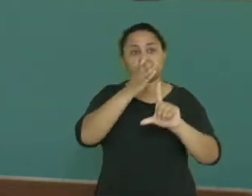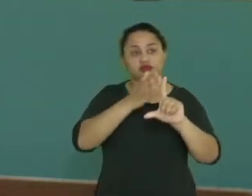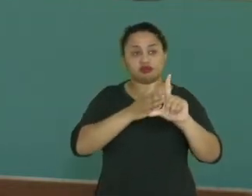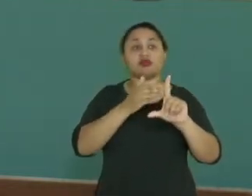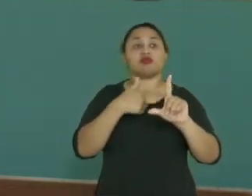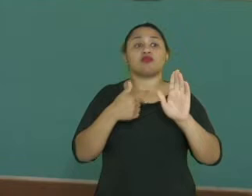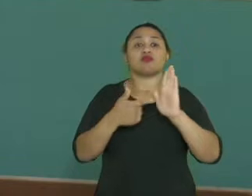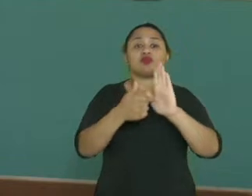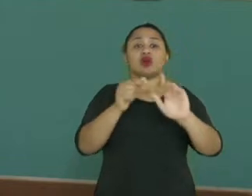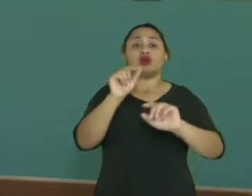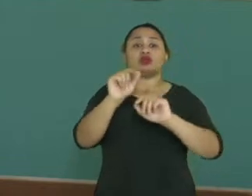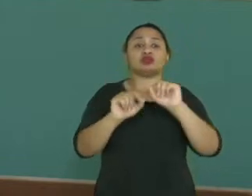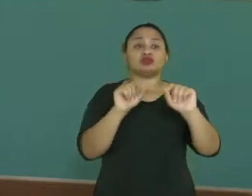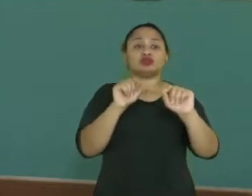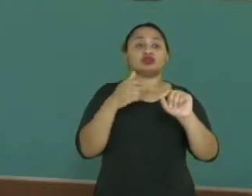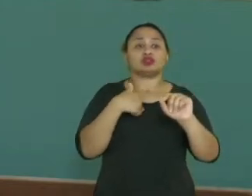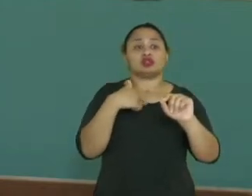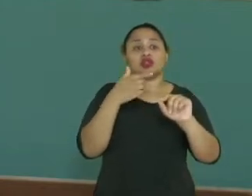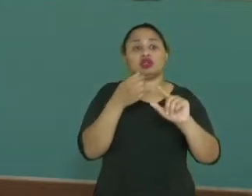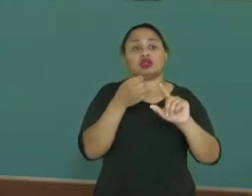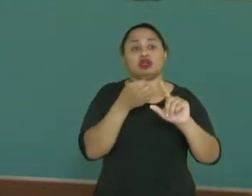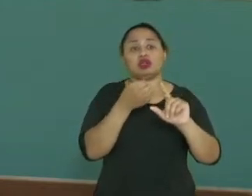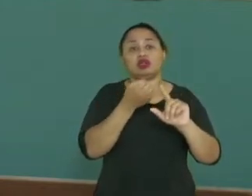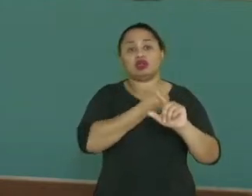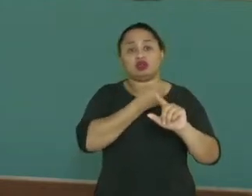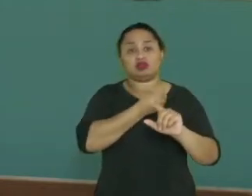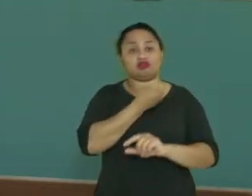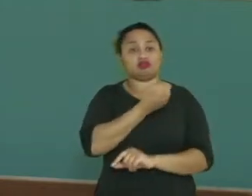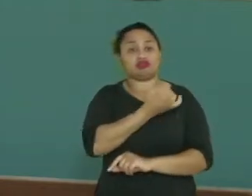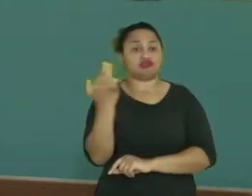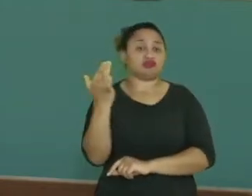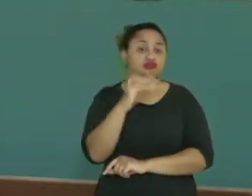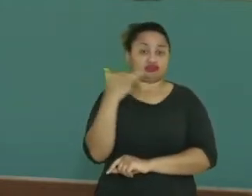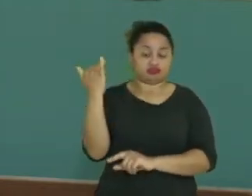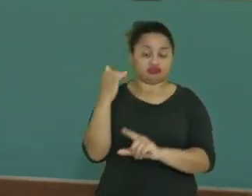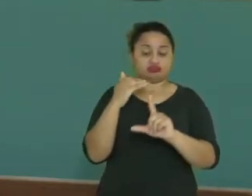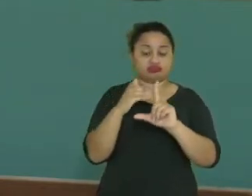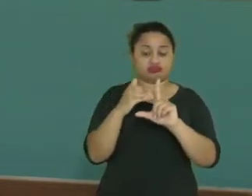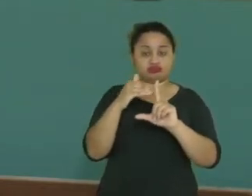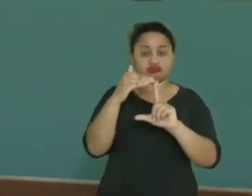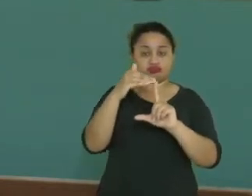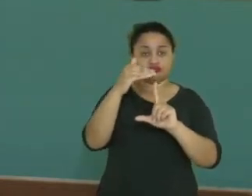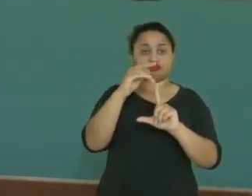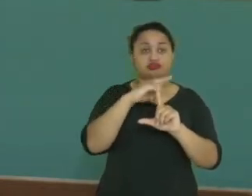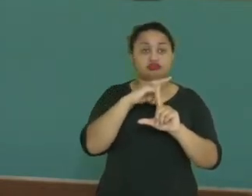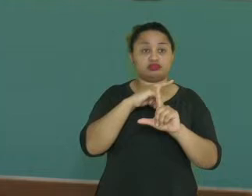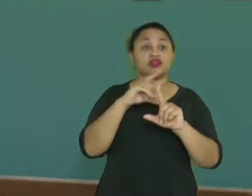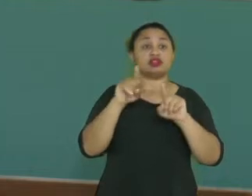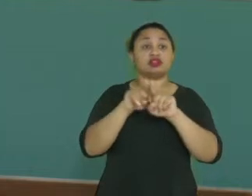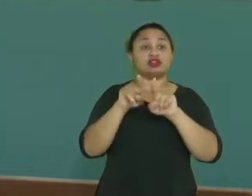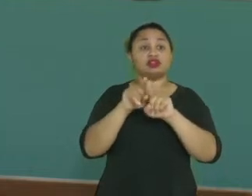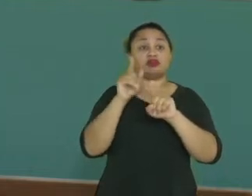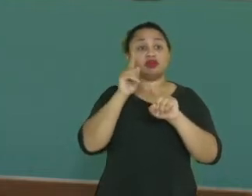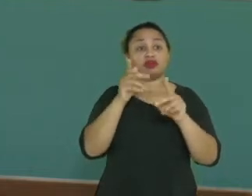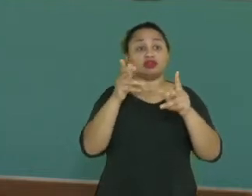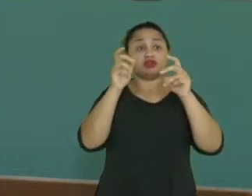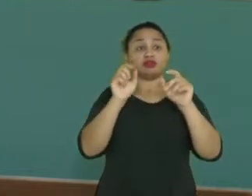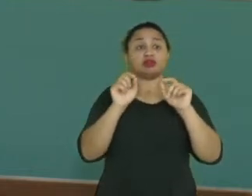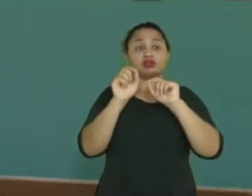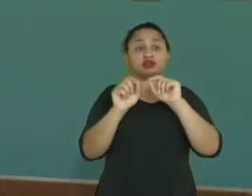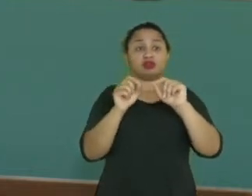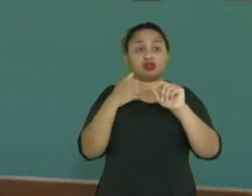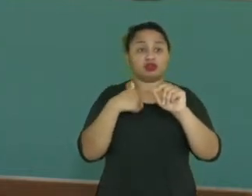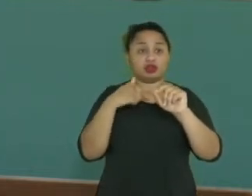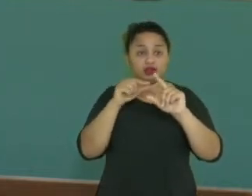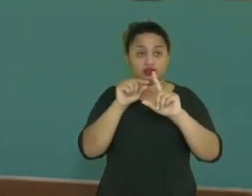vai indicar o quê, né? Ele vai indicar o número de mortes. E, além disso, olha como a gente pode identificar aqui.